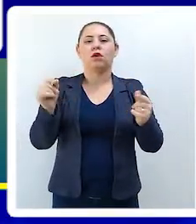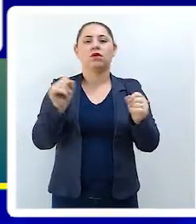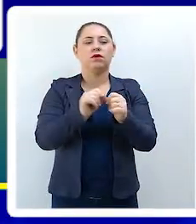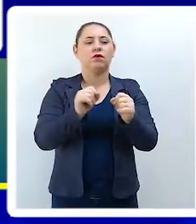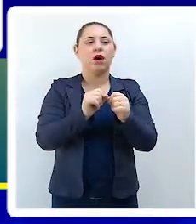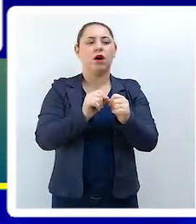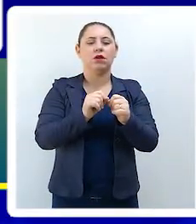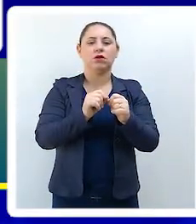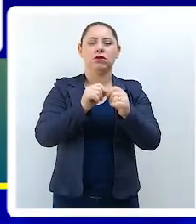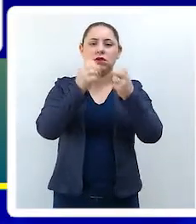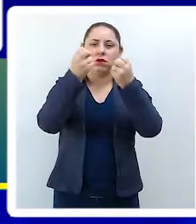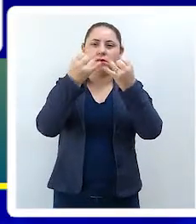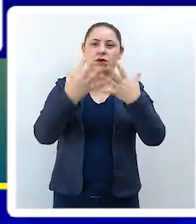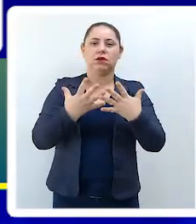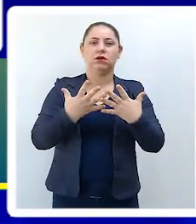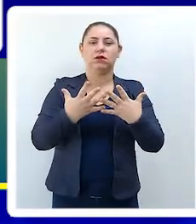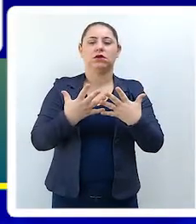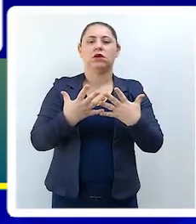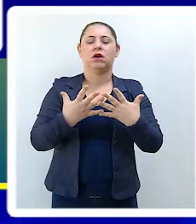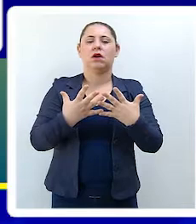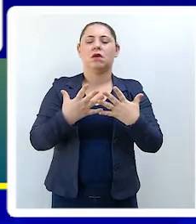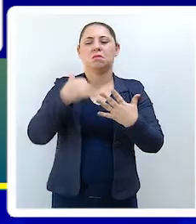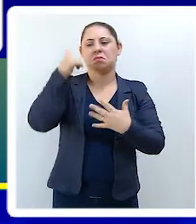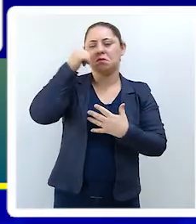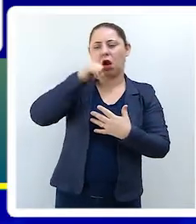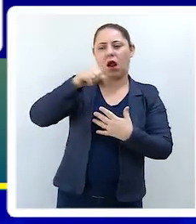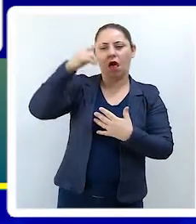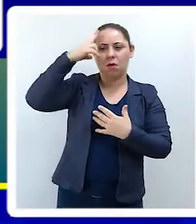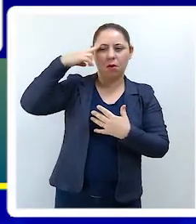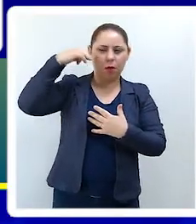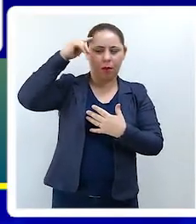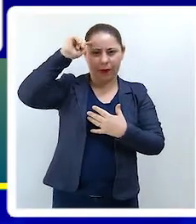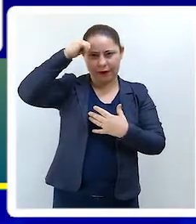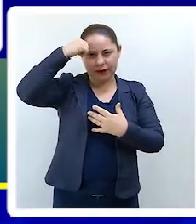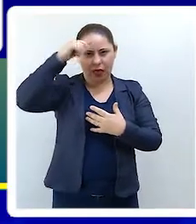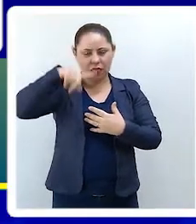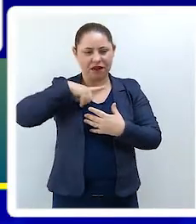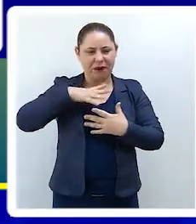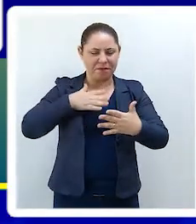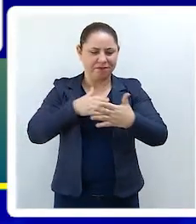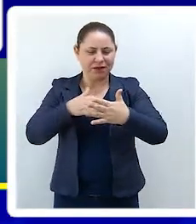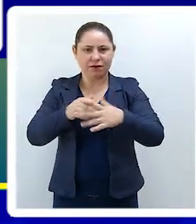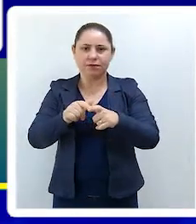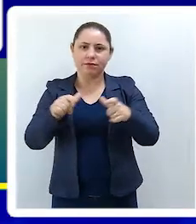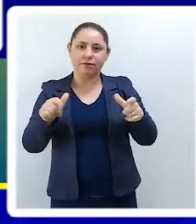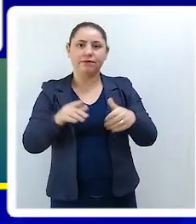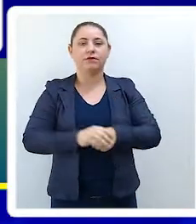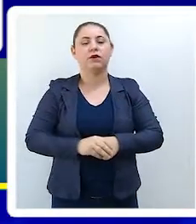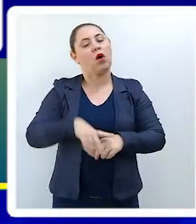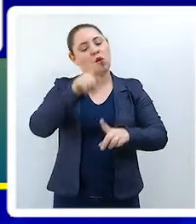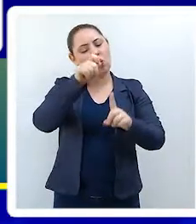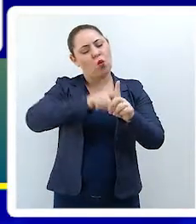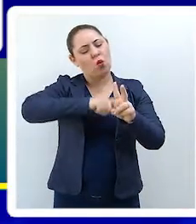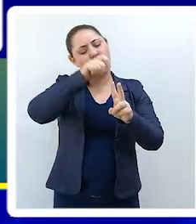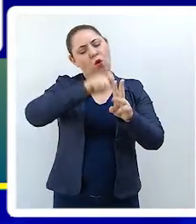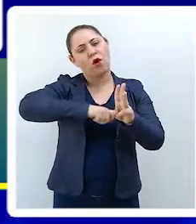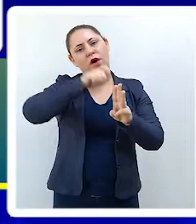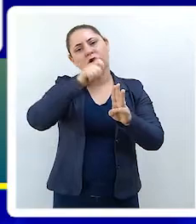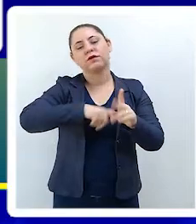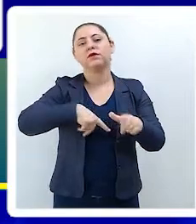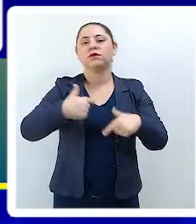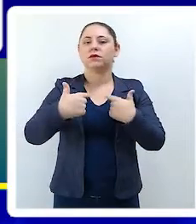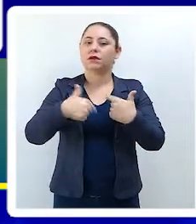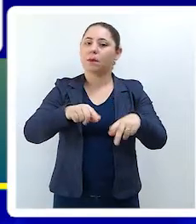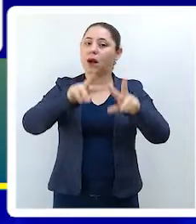faz esse recorte, a gente percebe que por ser mulher e por ser mulher negra, existem mais barreiras. Então, assim, todo mês a